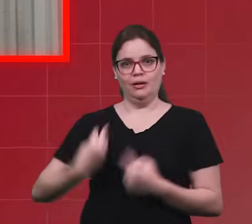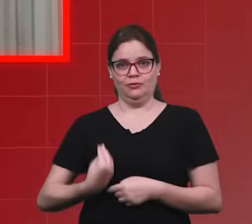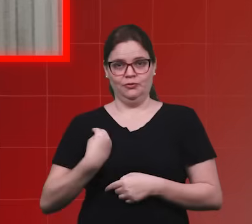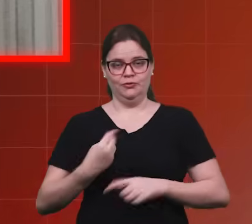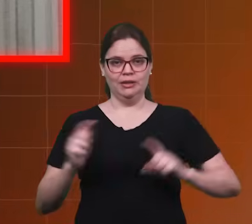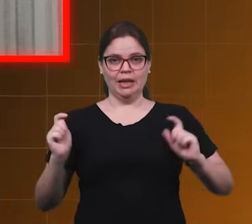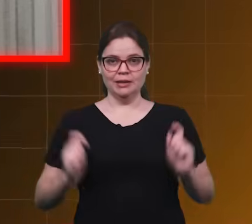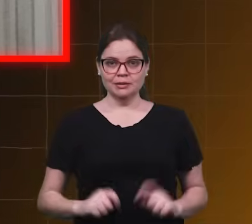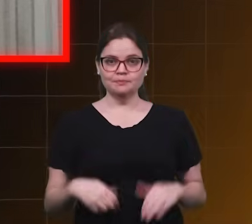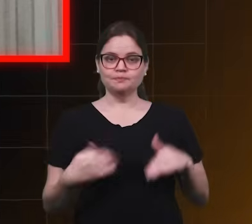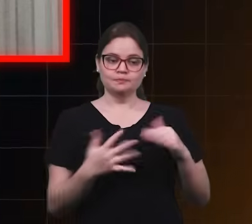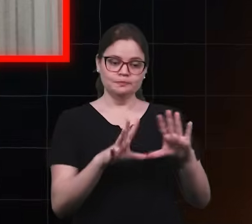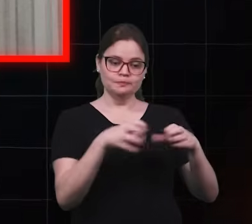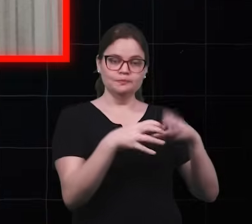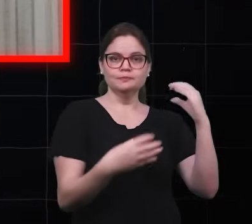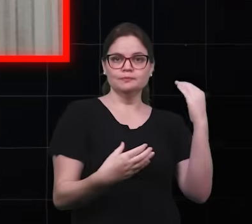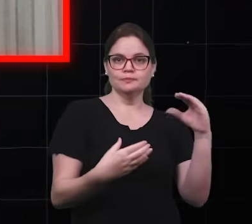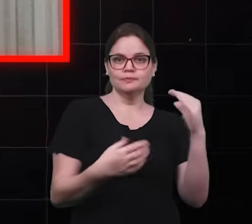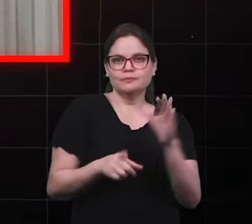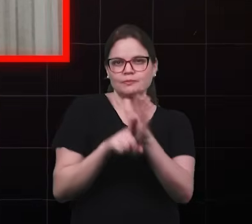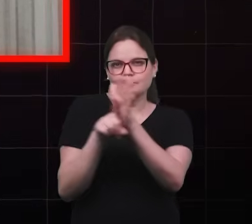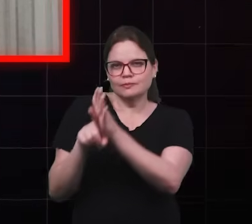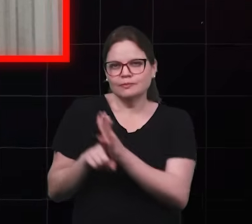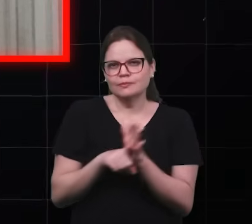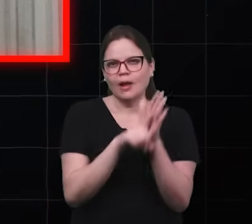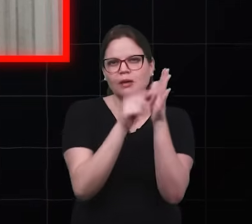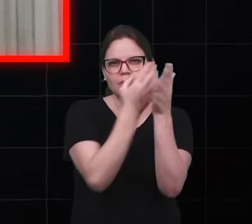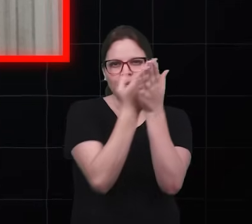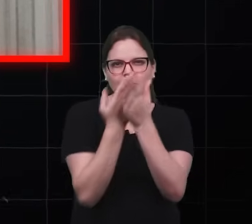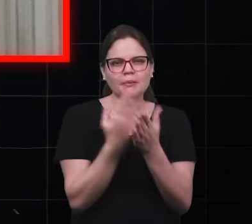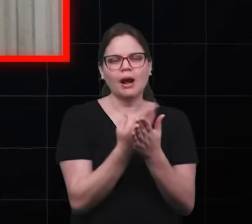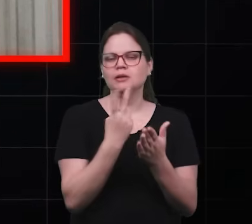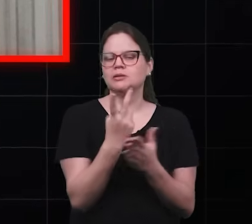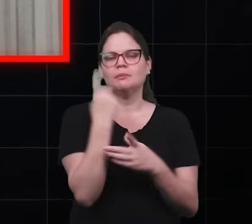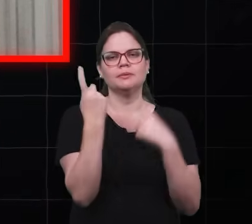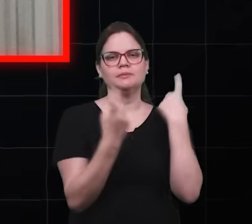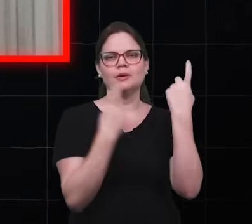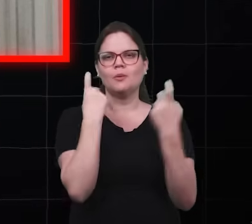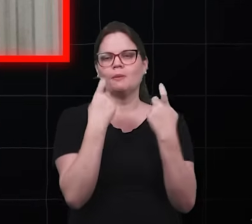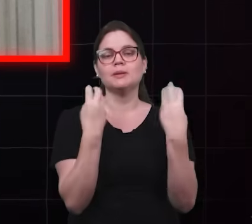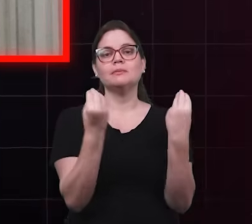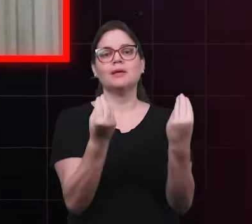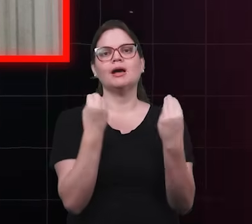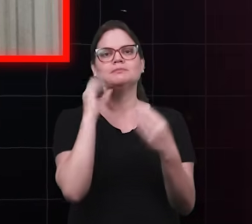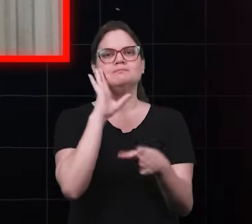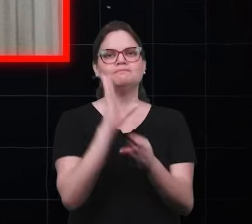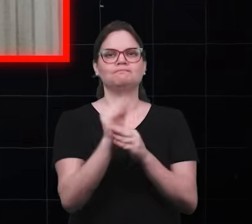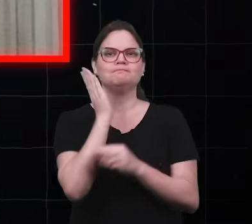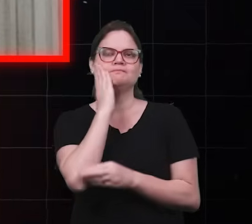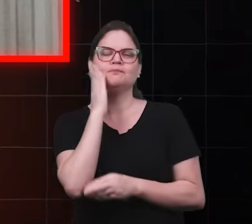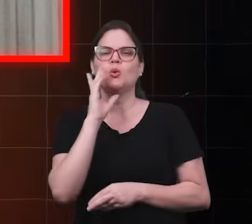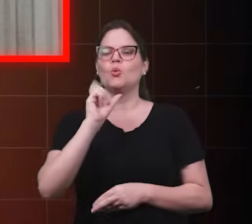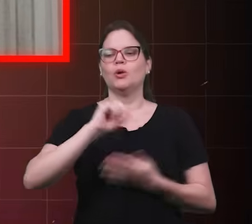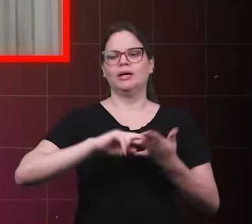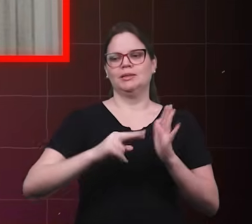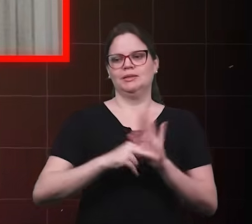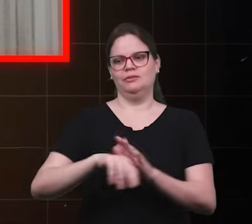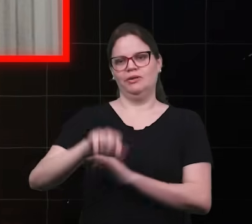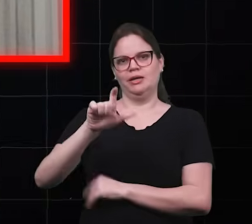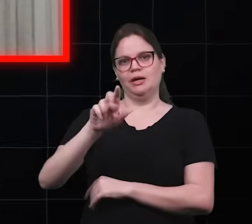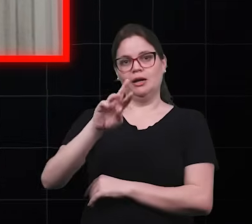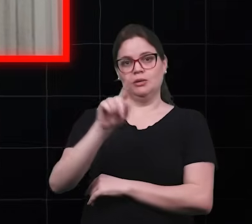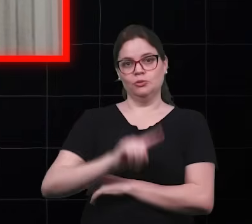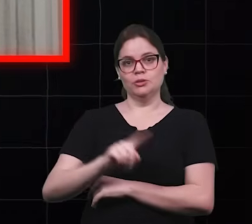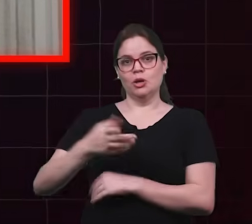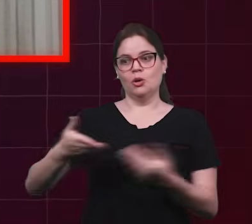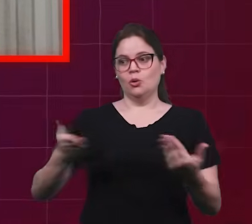cientistas sempre se preocuparam em estudar e procurar saber mais sobre a luz. E hoje nós vemos